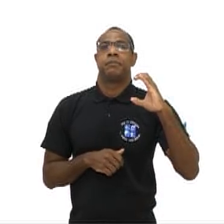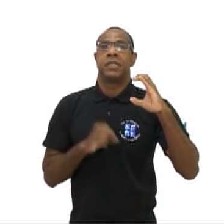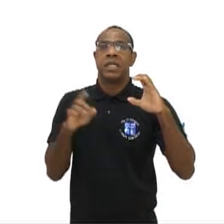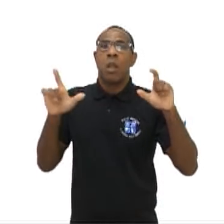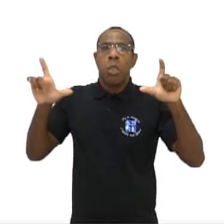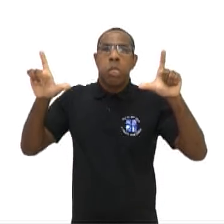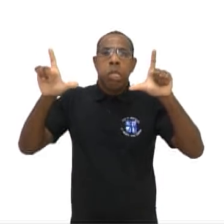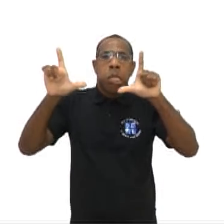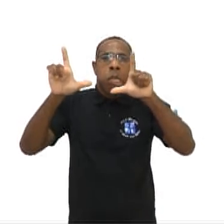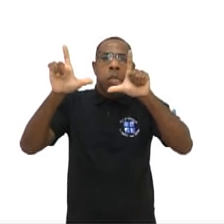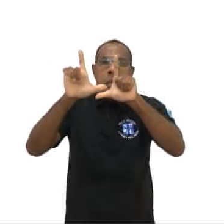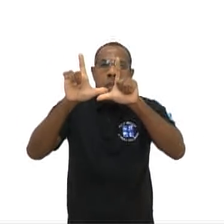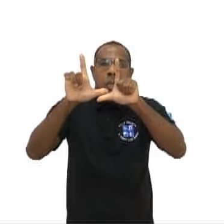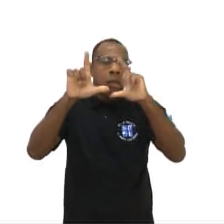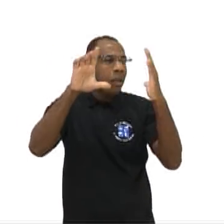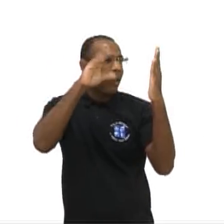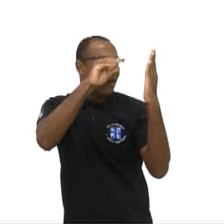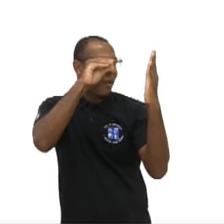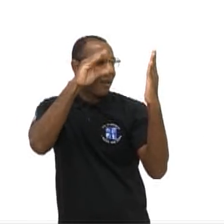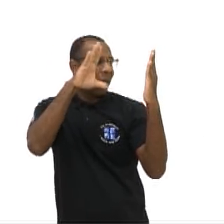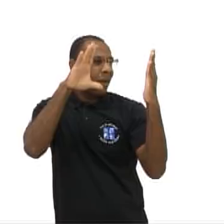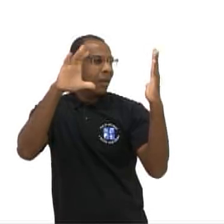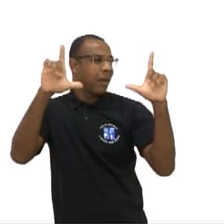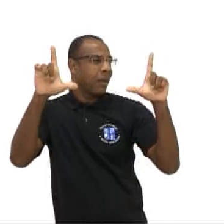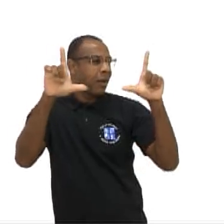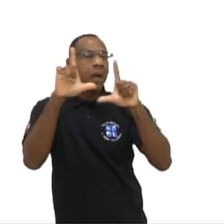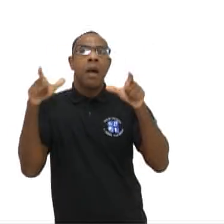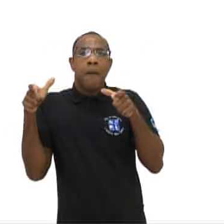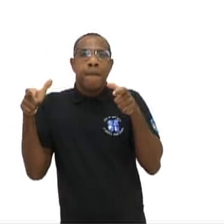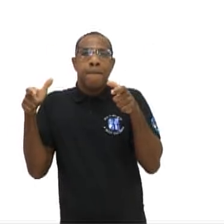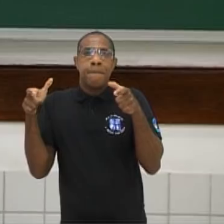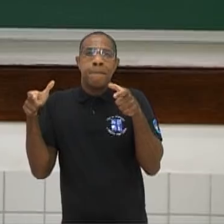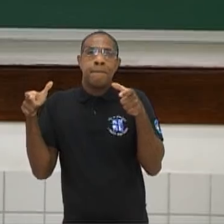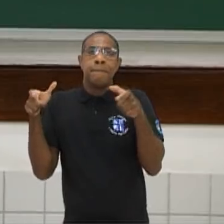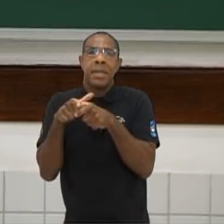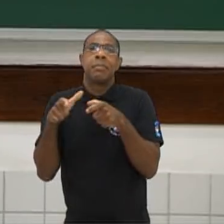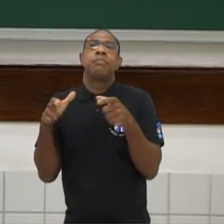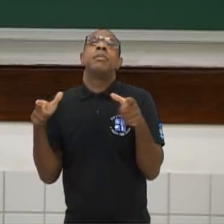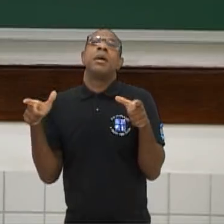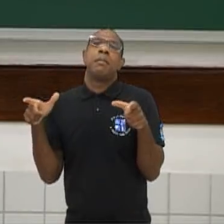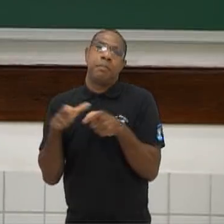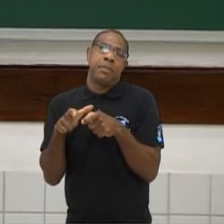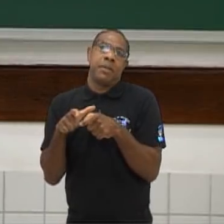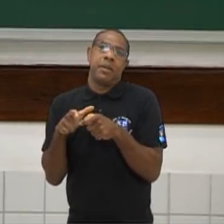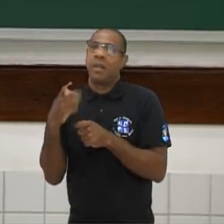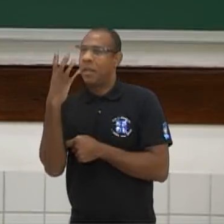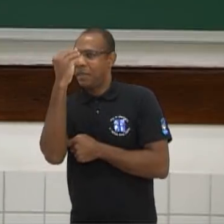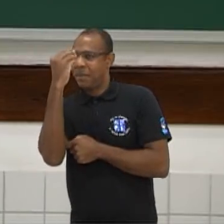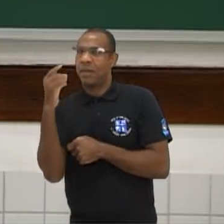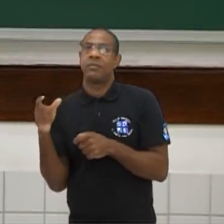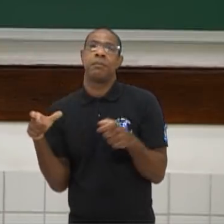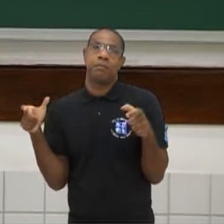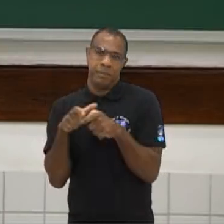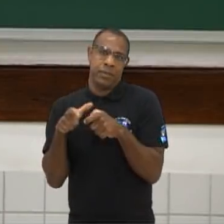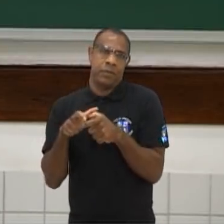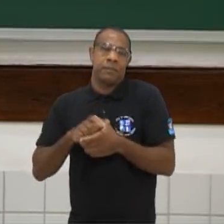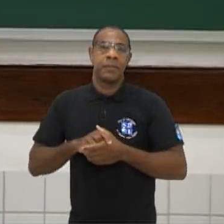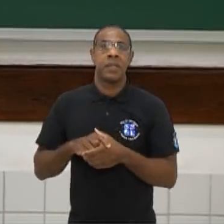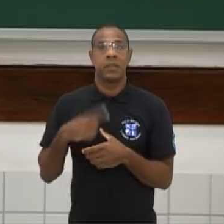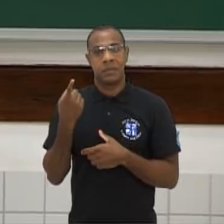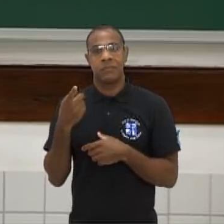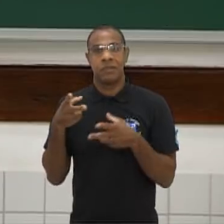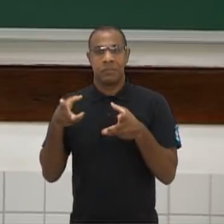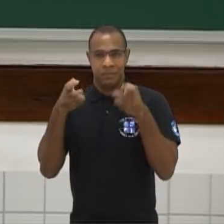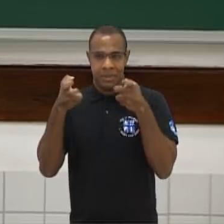menor o ângulo, maior será o número de imagens. Gente, perfeito. Então, conforme você vai fechando essa estrutura,